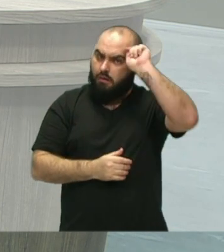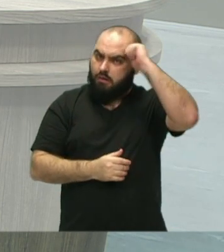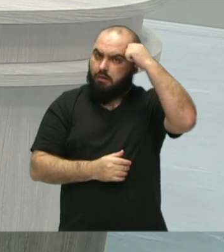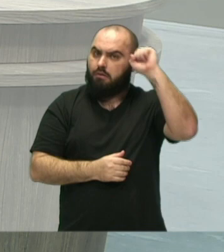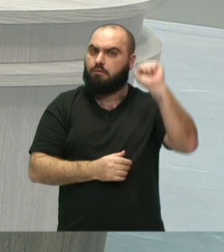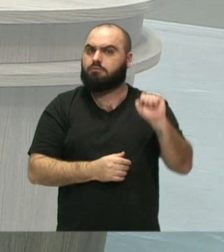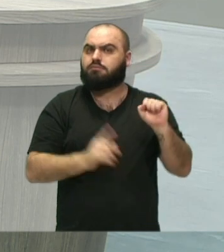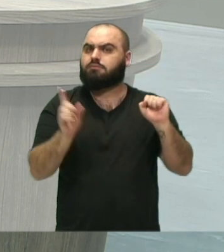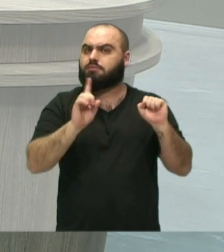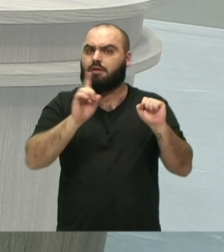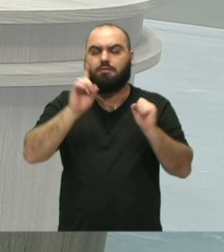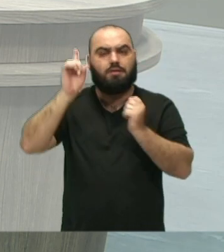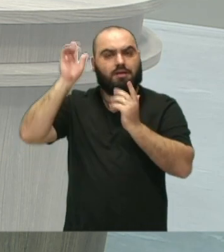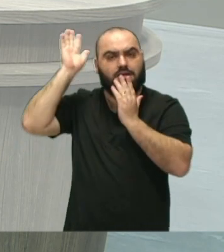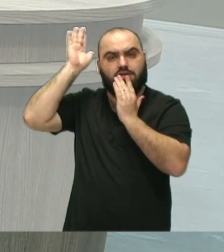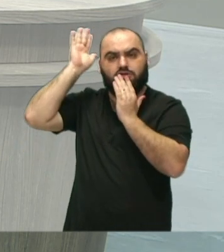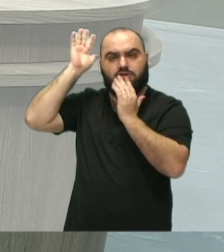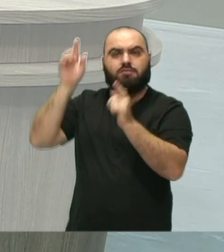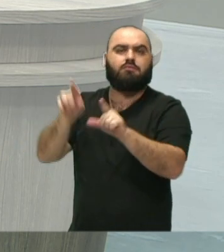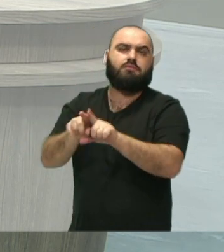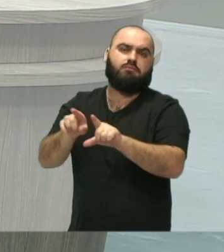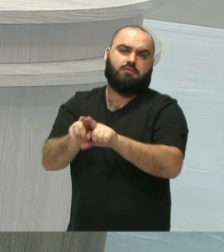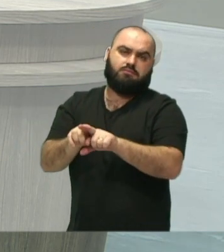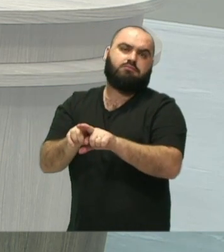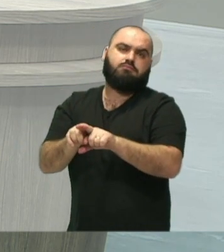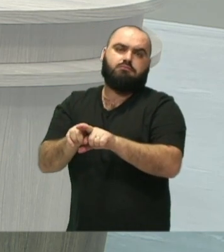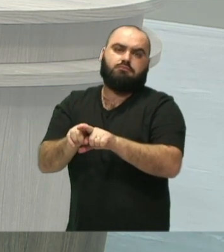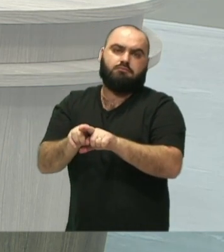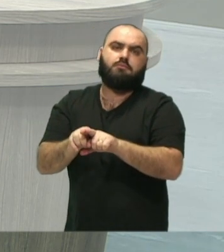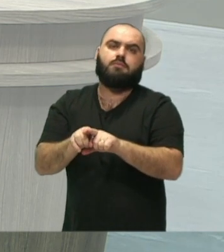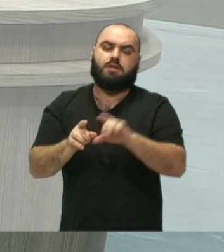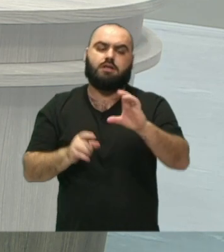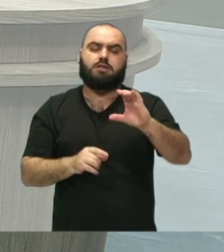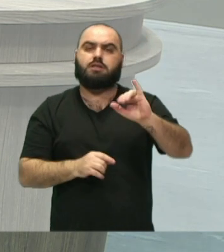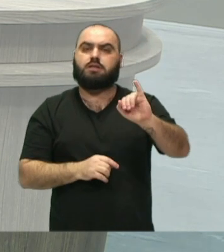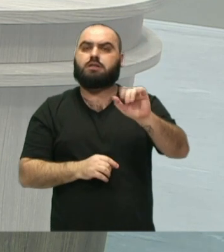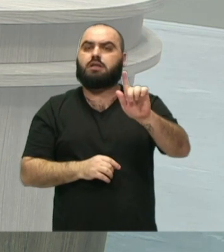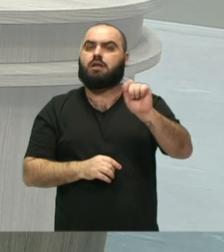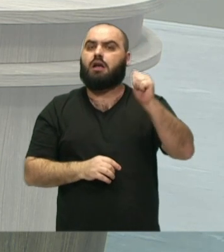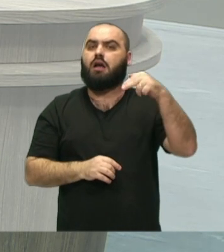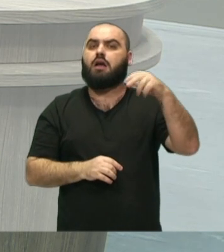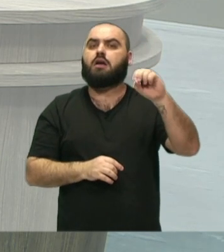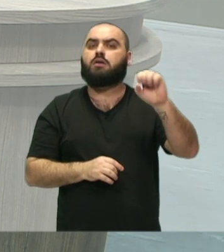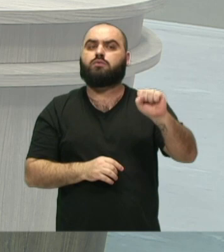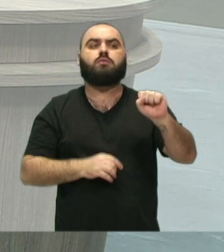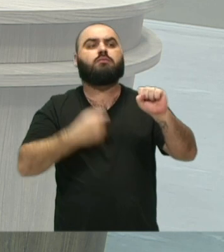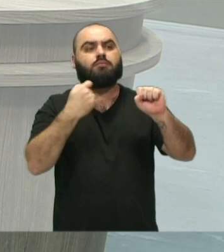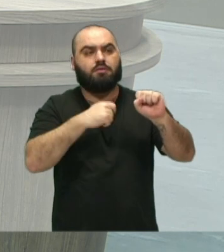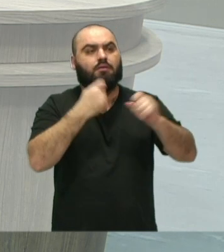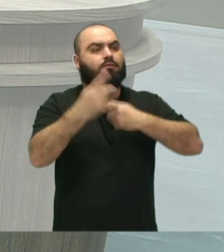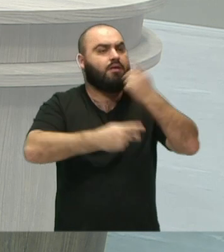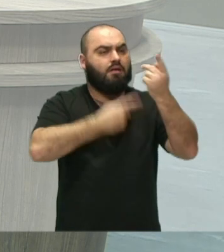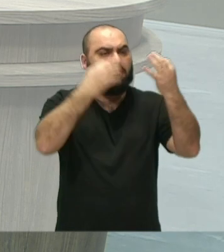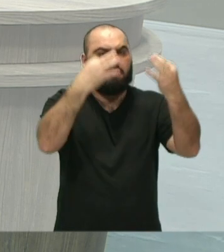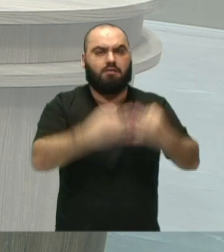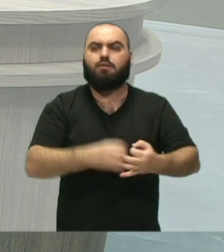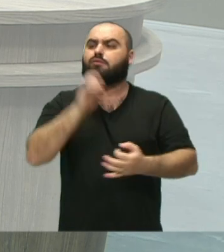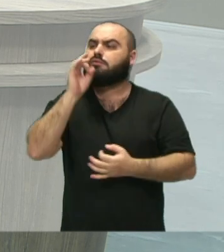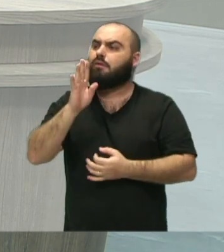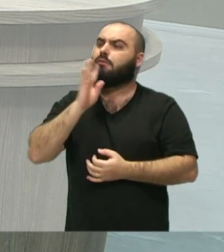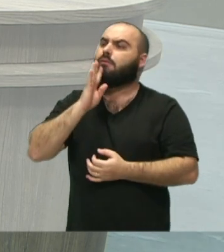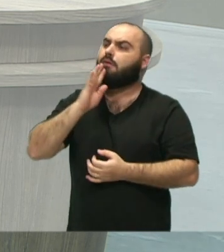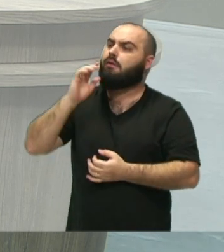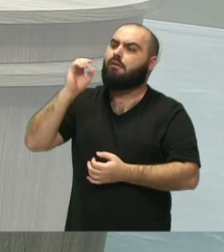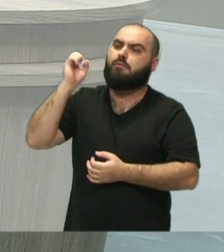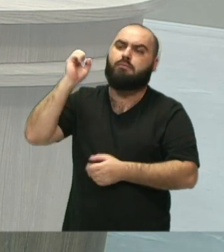história indígena seja contada de maneira adequada, que a história dos ciganos seja contada de maneira adequada, porque a gente só conhece a história do povo europeu.